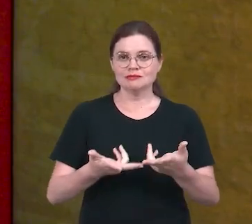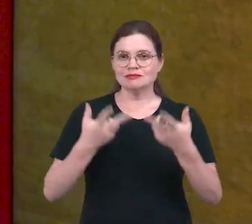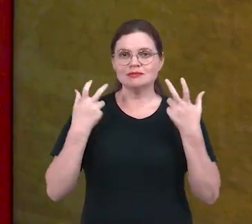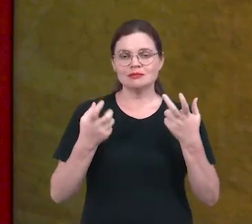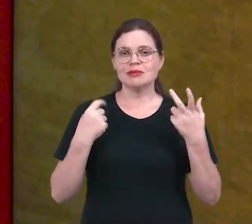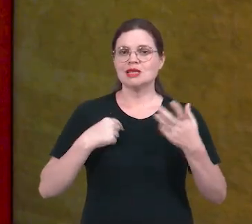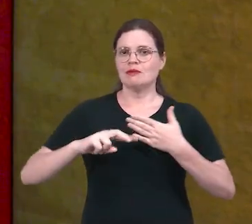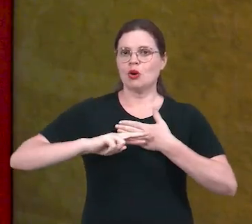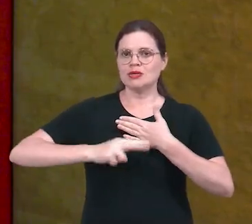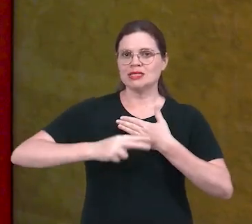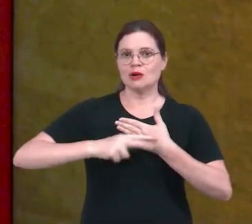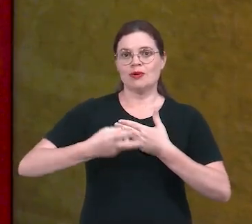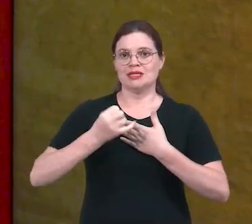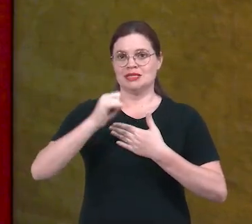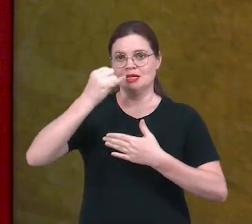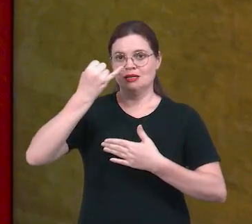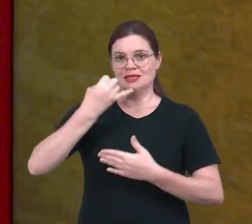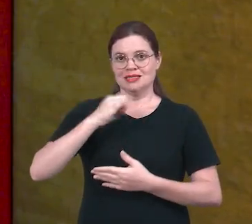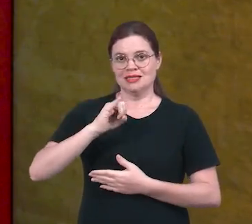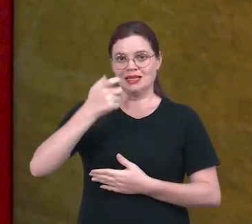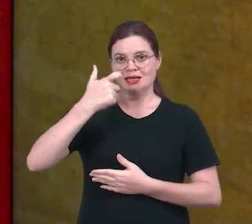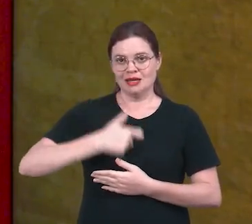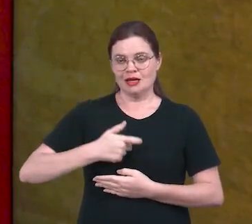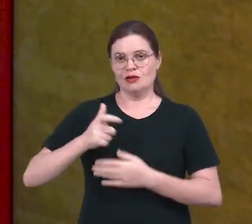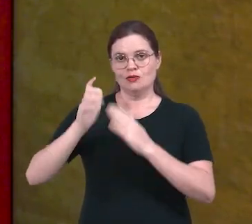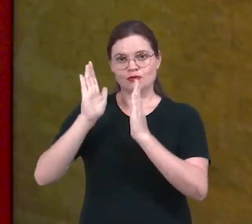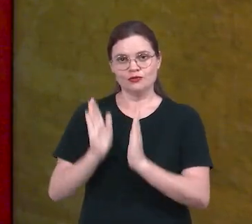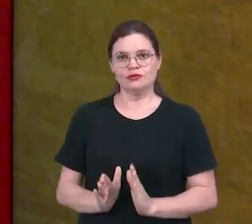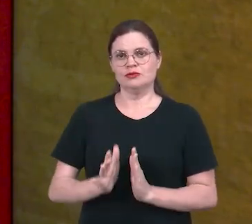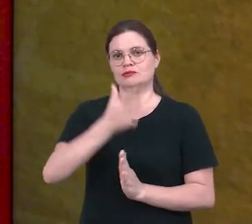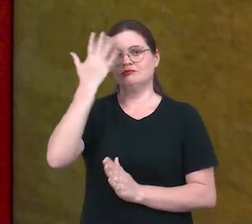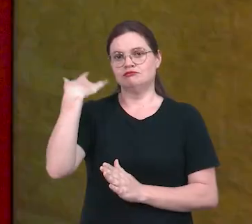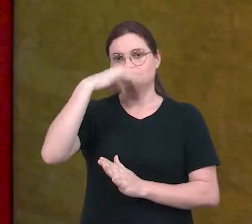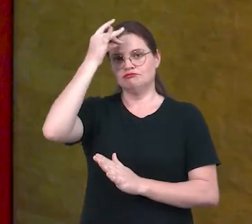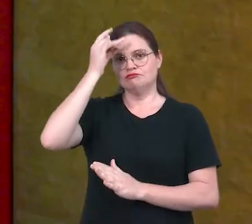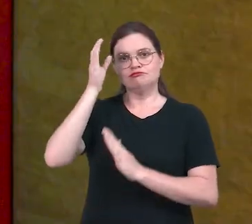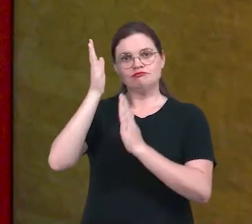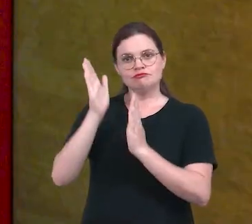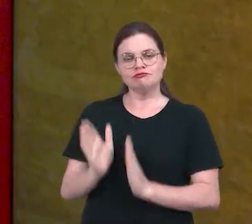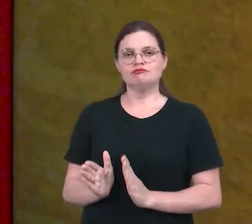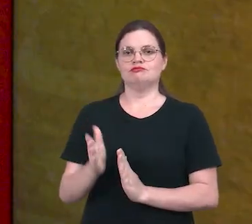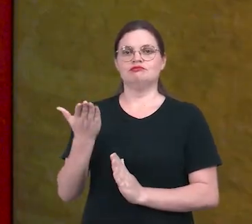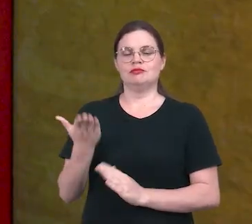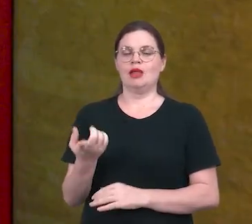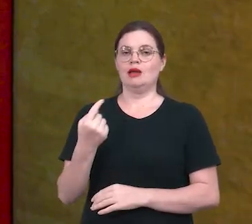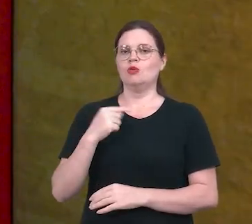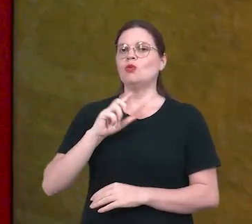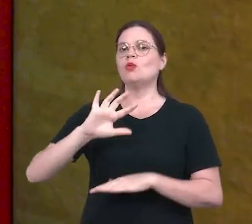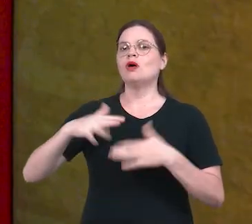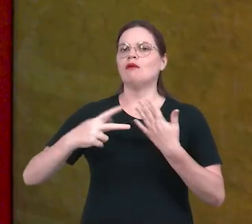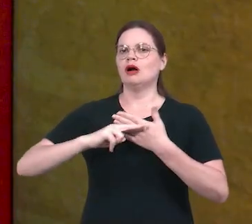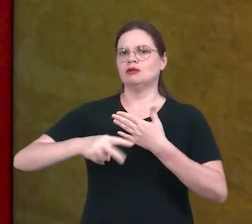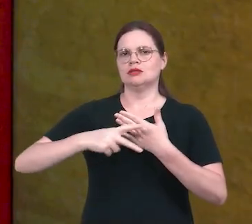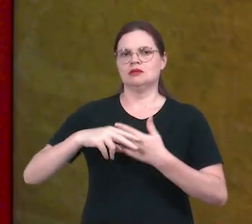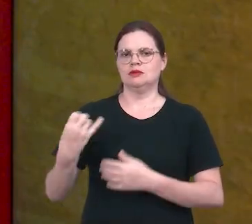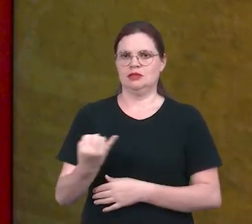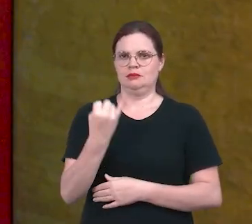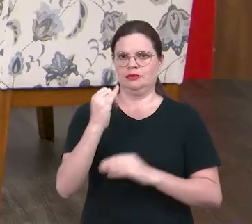consequência da fidelidade e da submissão ao Espírito Santo. E isso é fundamental na nossa vida como um todo,